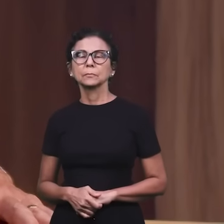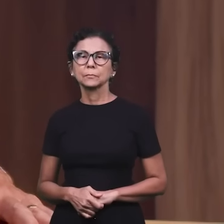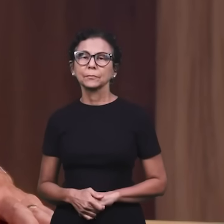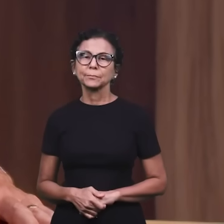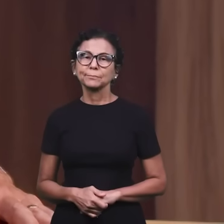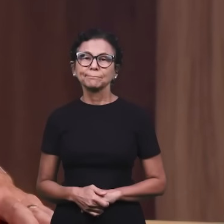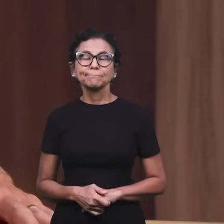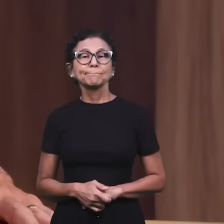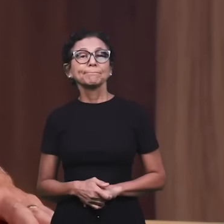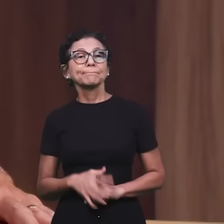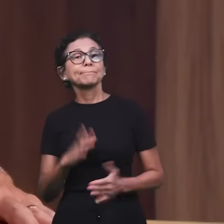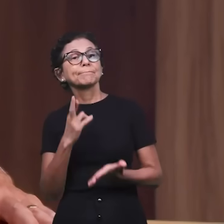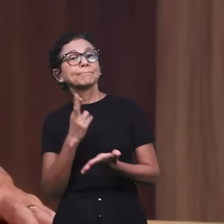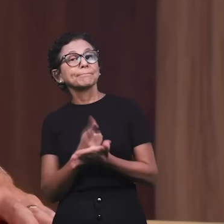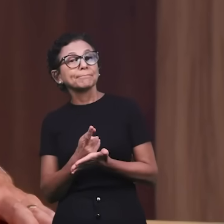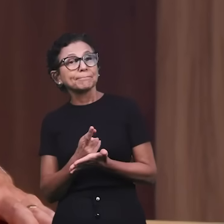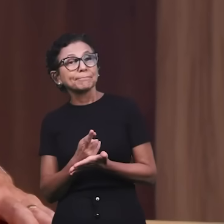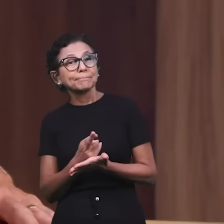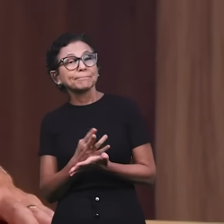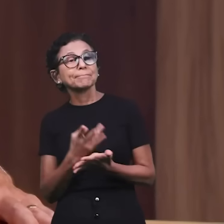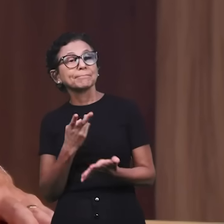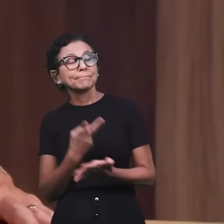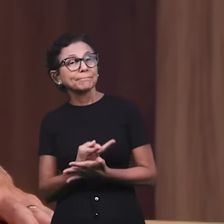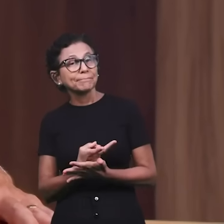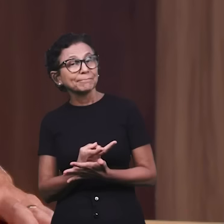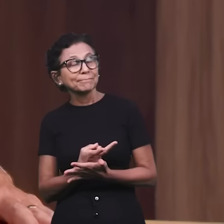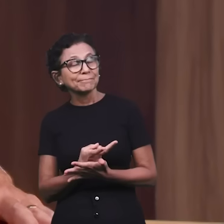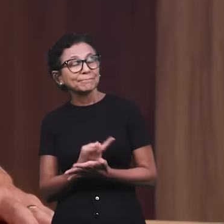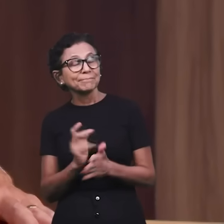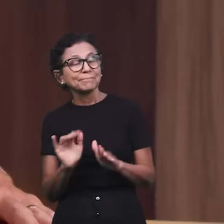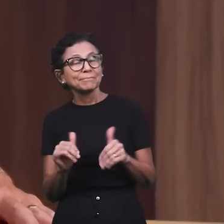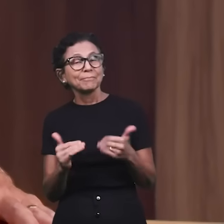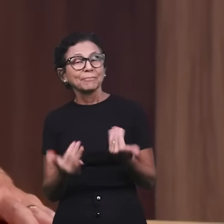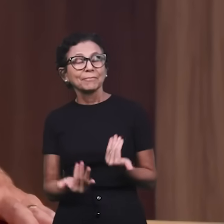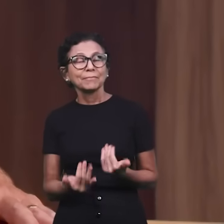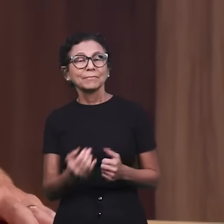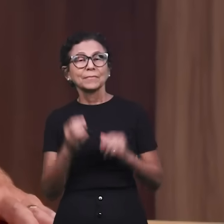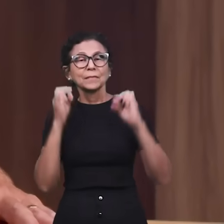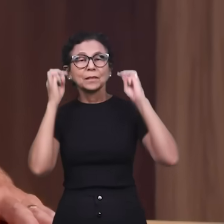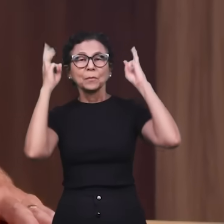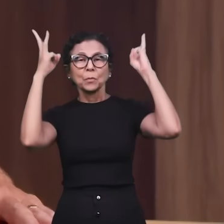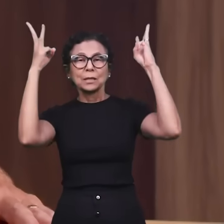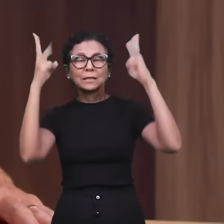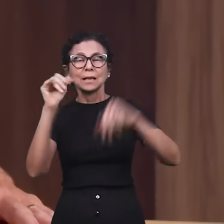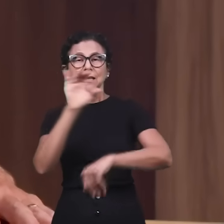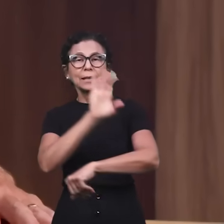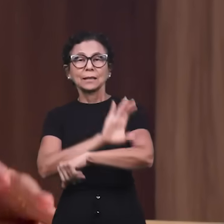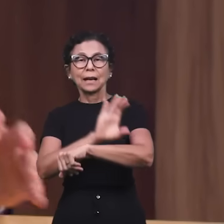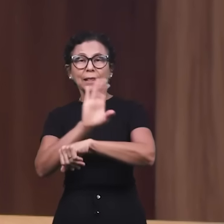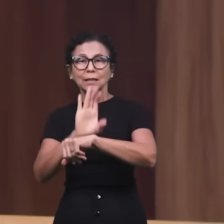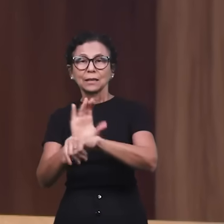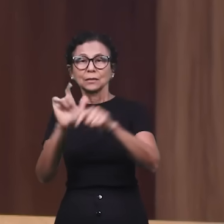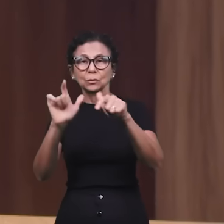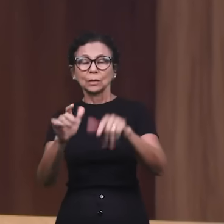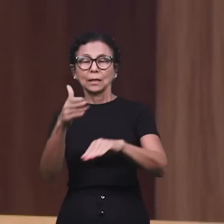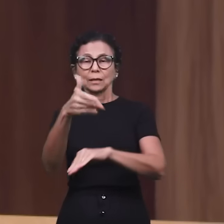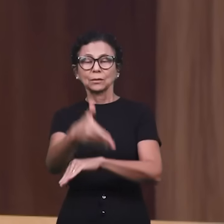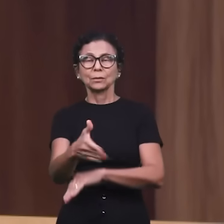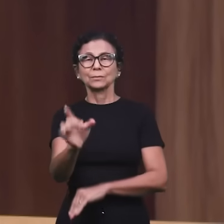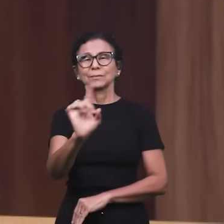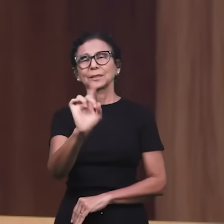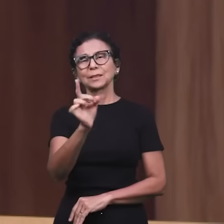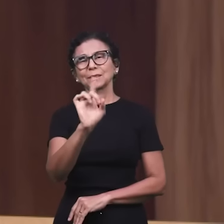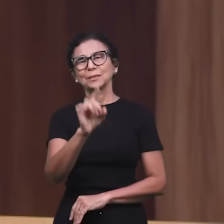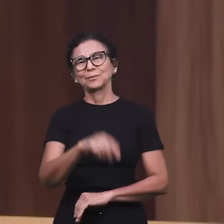dano veio. Porque ele não pôde entrar na terra por causa do momento explosivo dele. Ou seja, quantas vezes